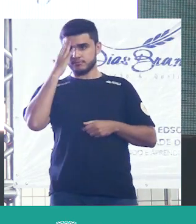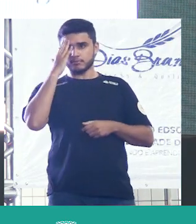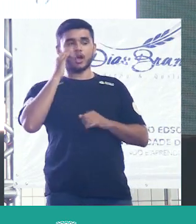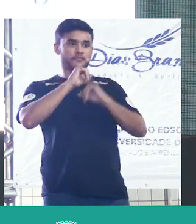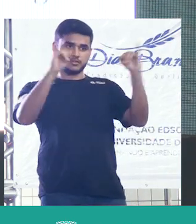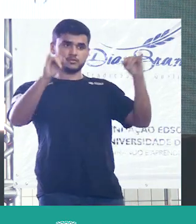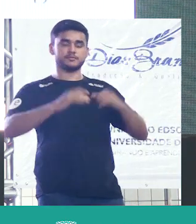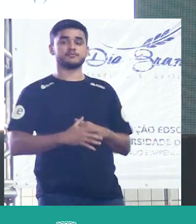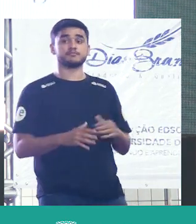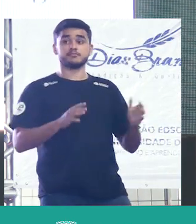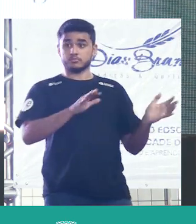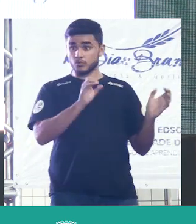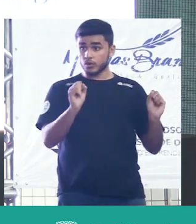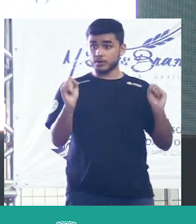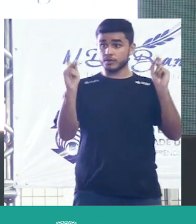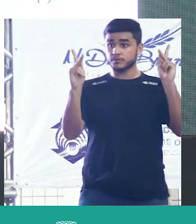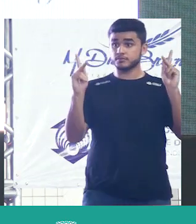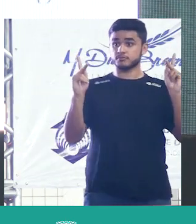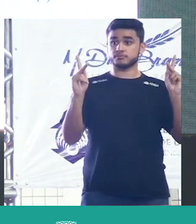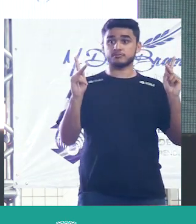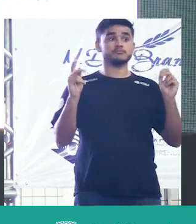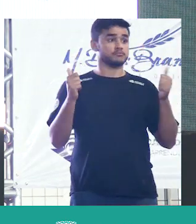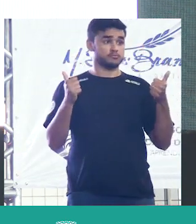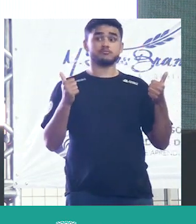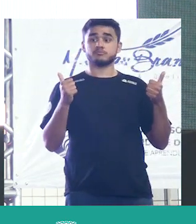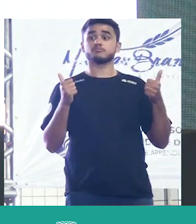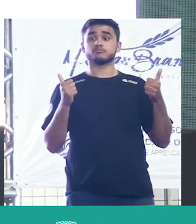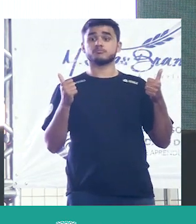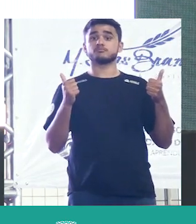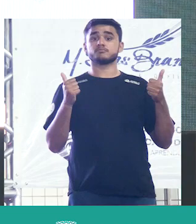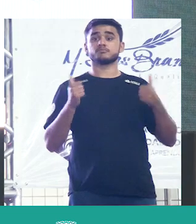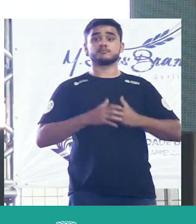Posso resolver a próxima? Todo mundo?